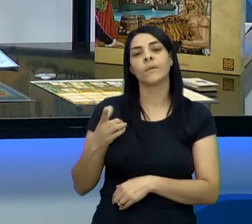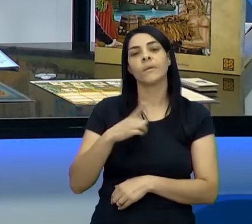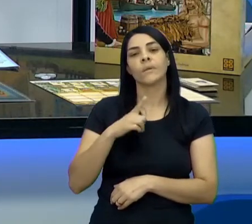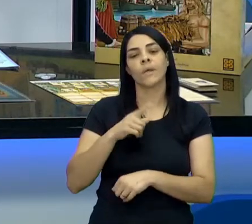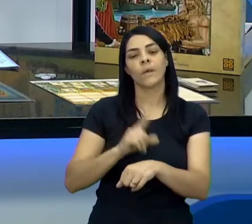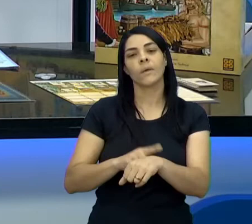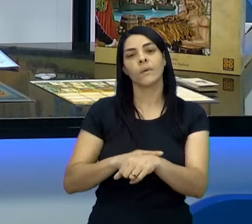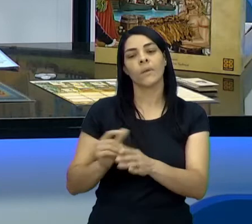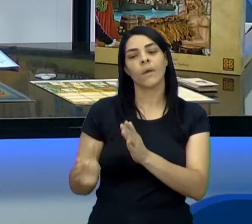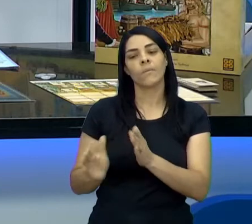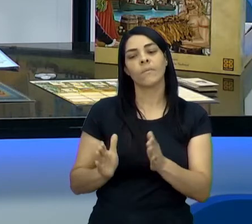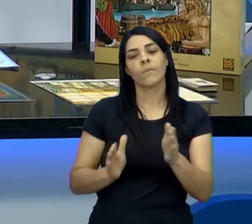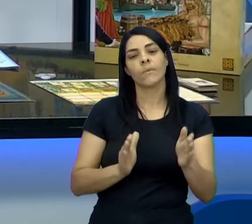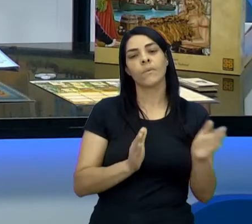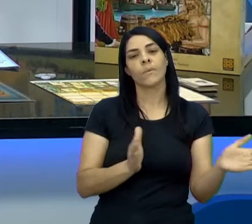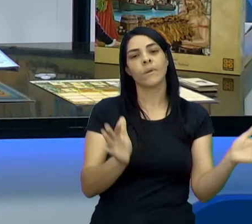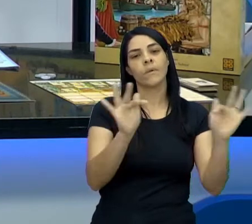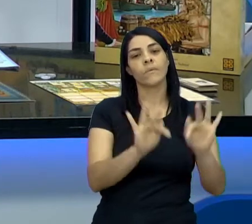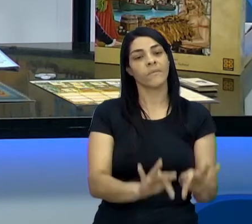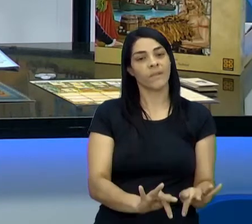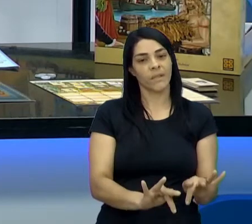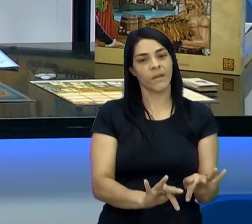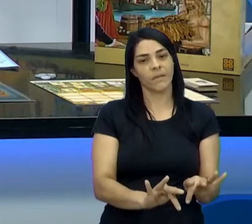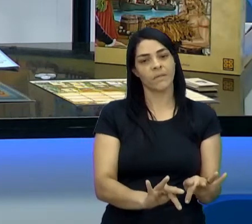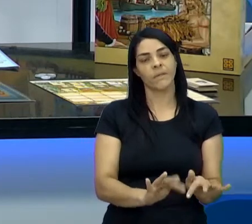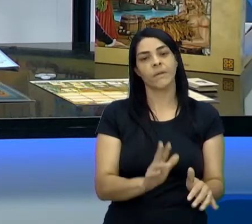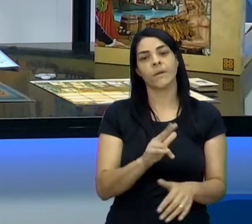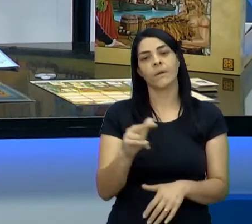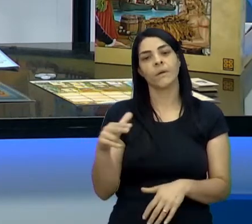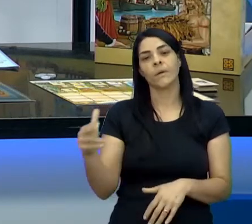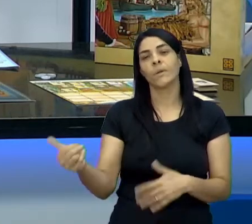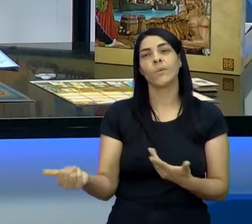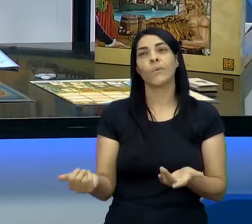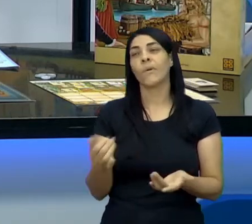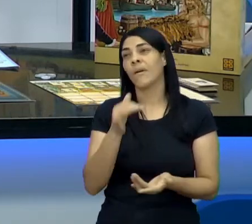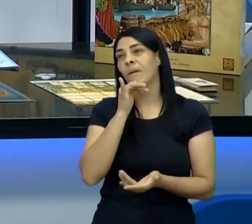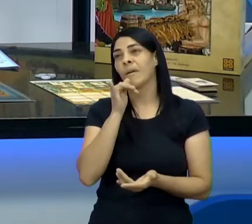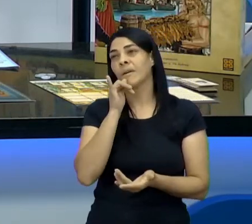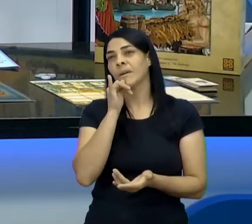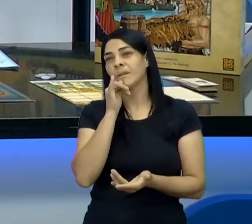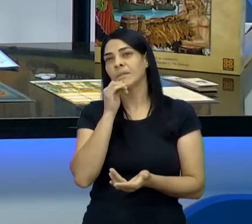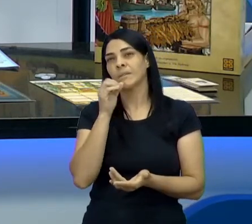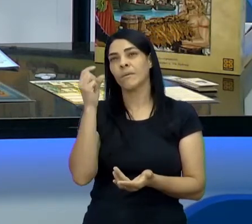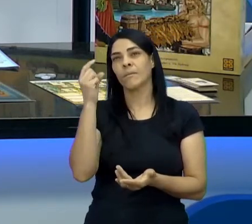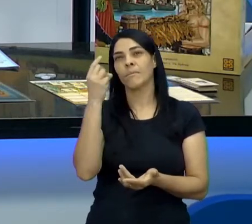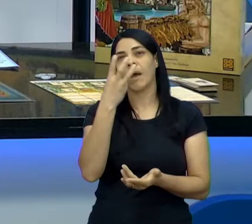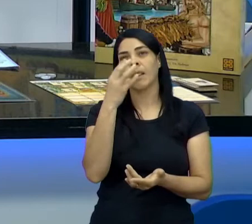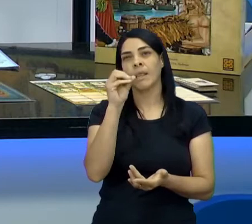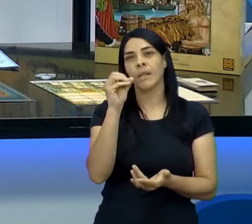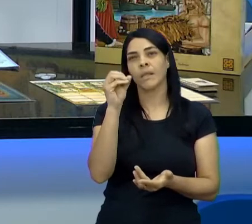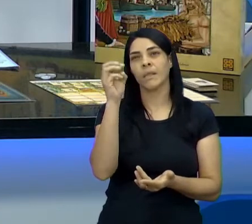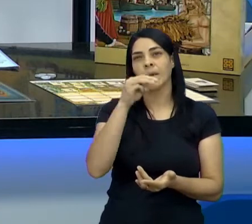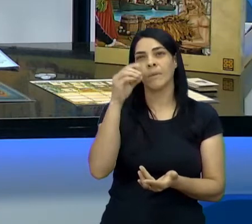finalizar definido, então você nunca vai jogar o King Domino por muito mais de meia hora.